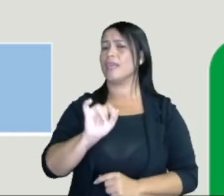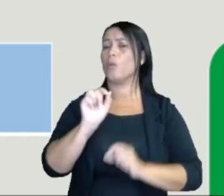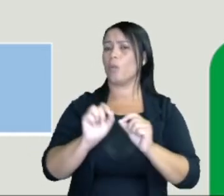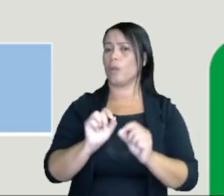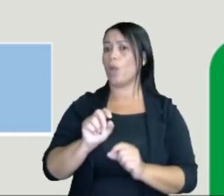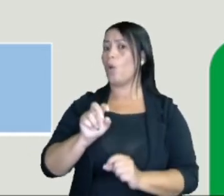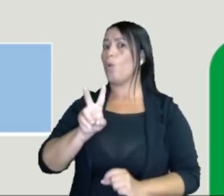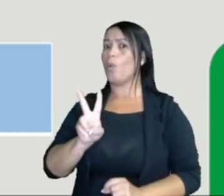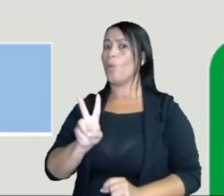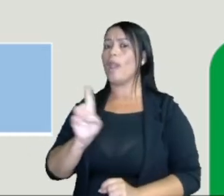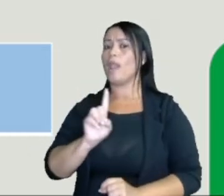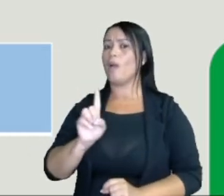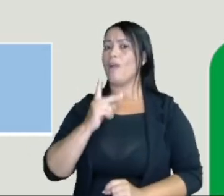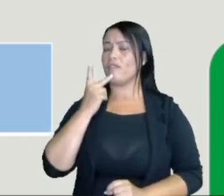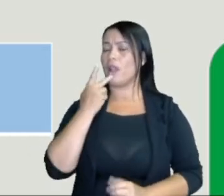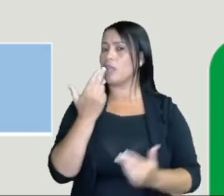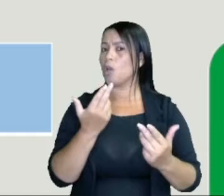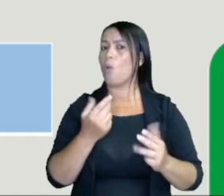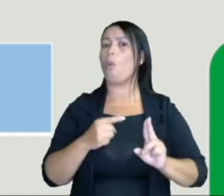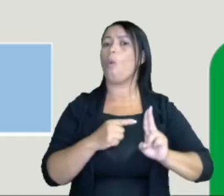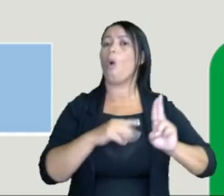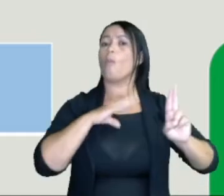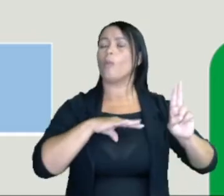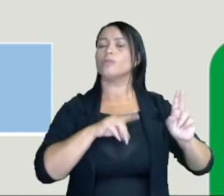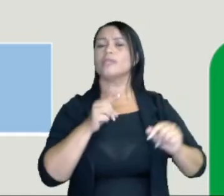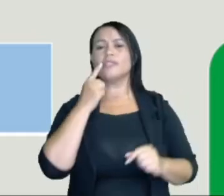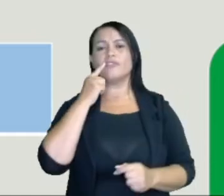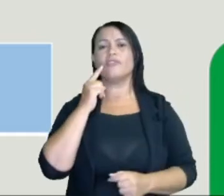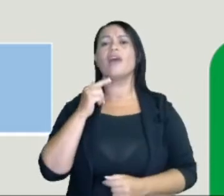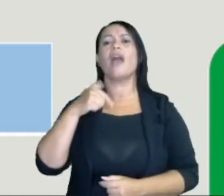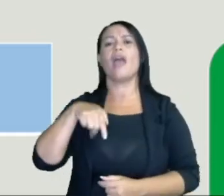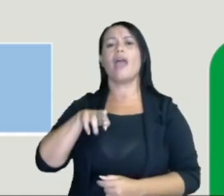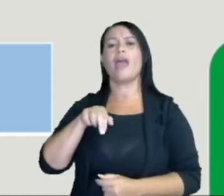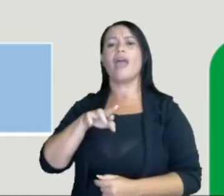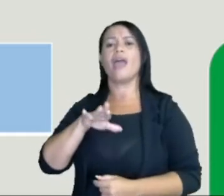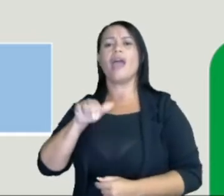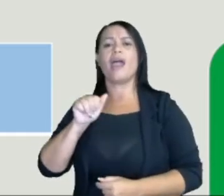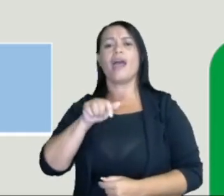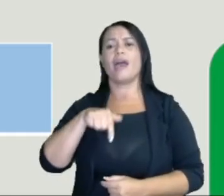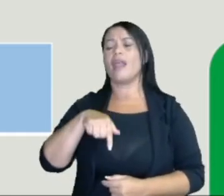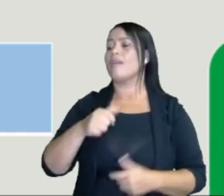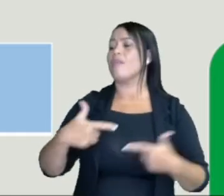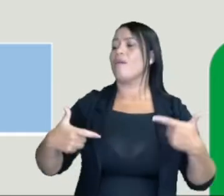é pronunciado, igual o nosso português, ó. Guerra, guia,